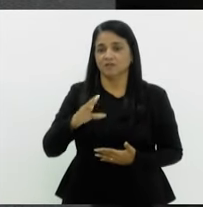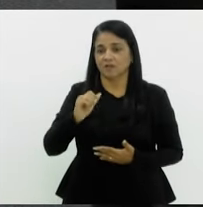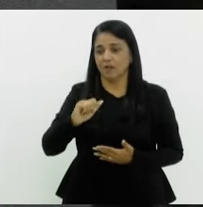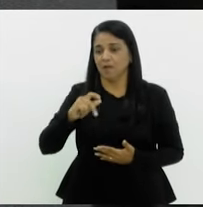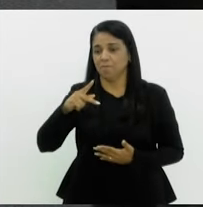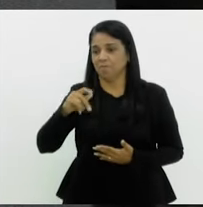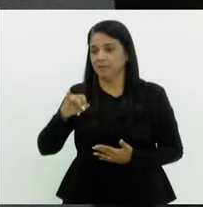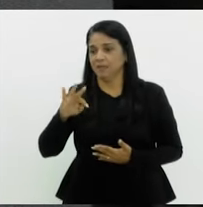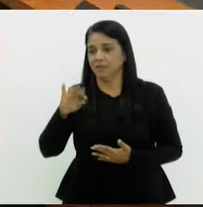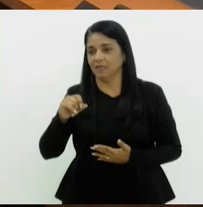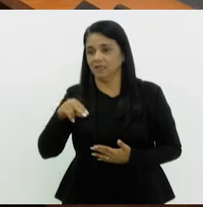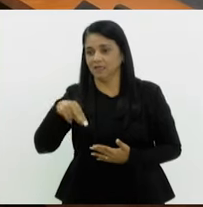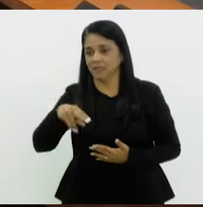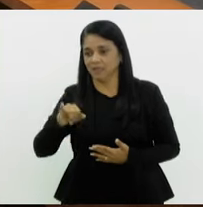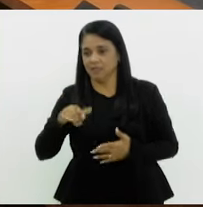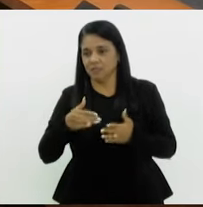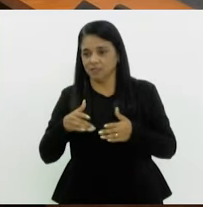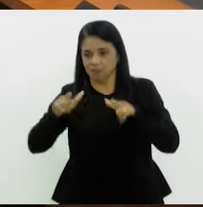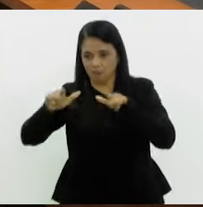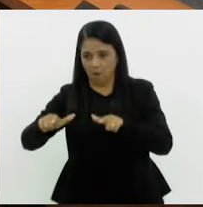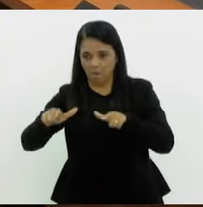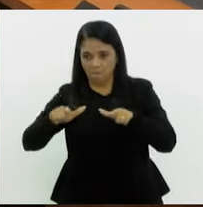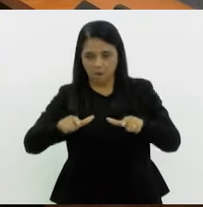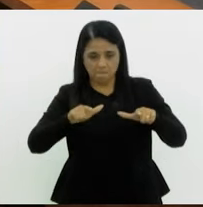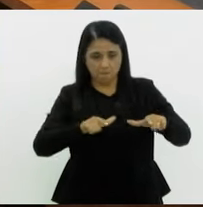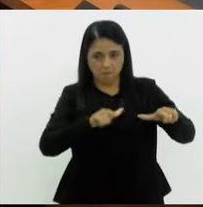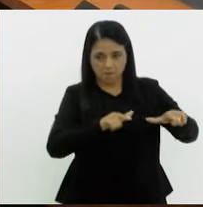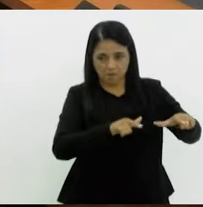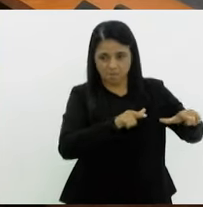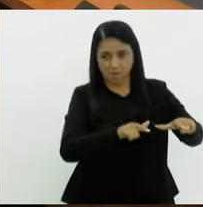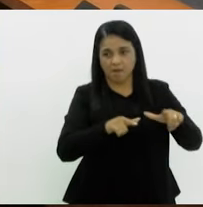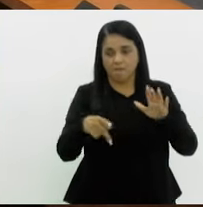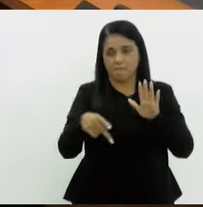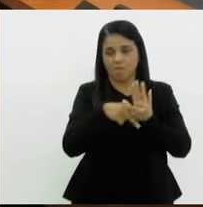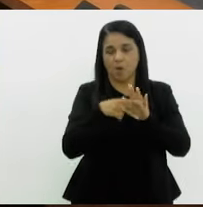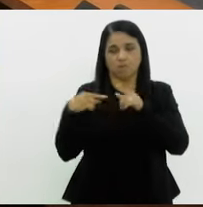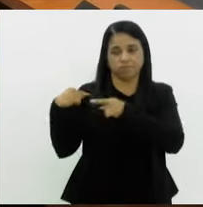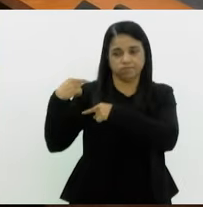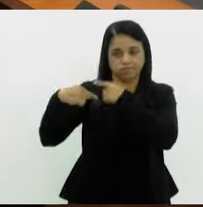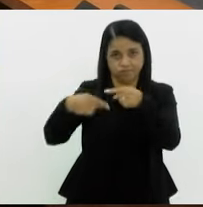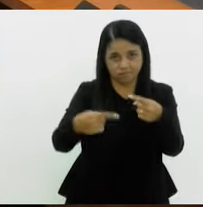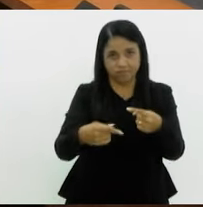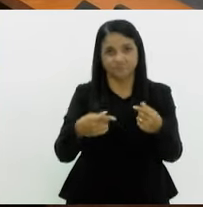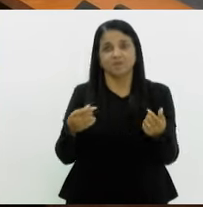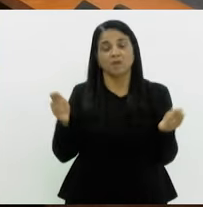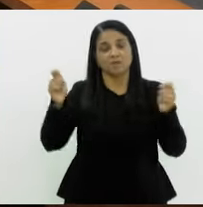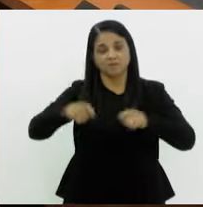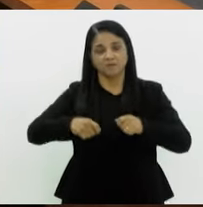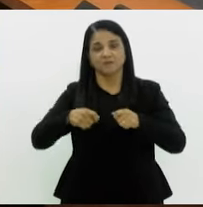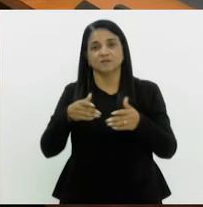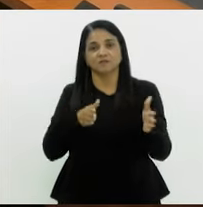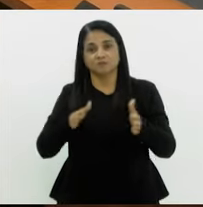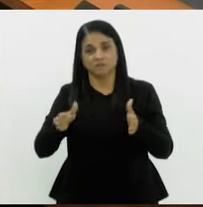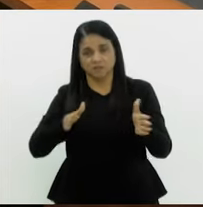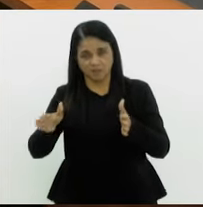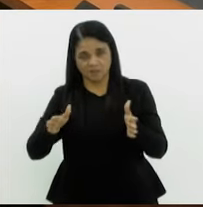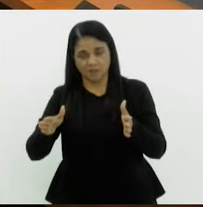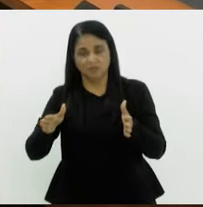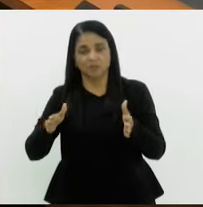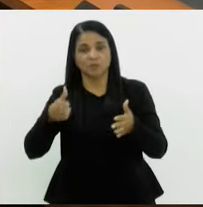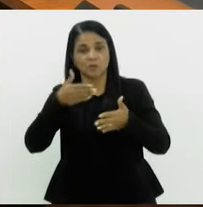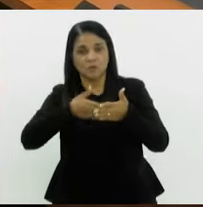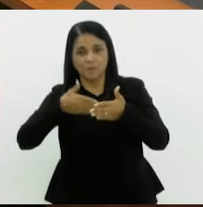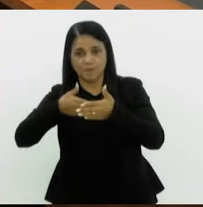hereditárias. Então, agora a gente está querendo fazer a reforma dessa reforma, possibilitando às pessoas o acesso à terra